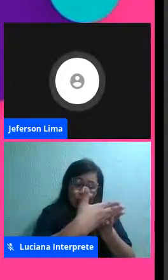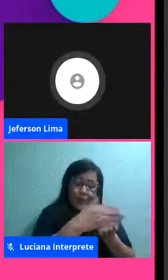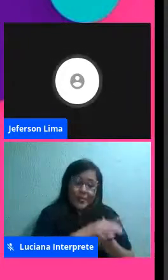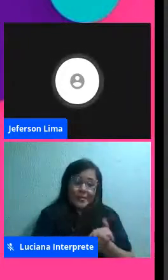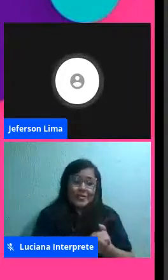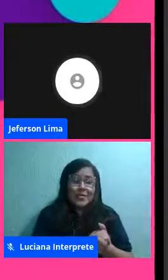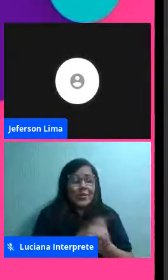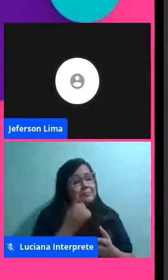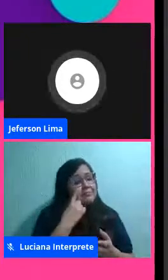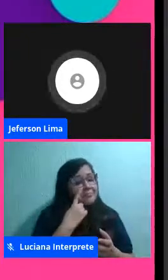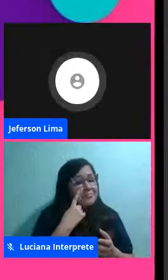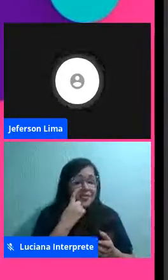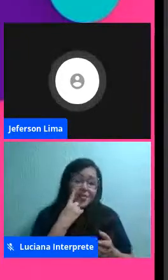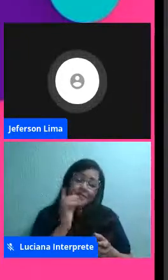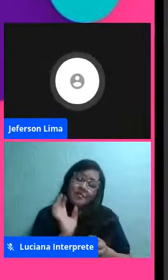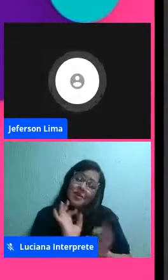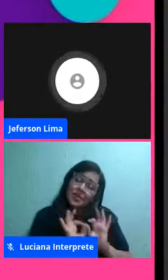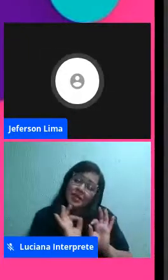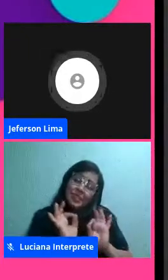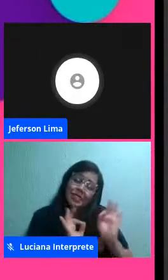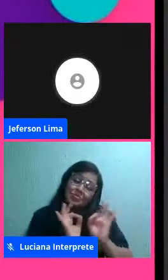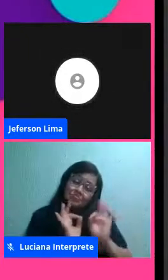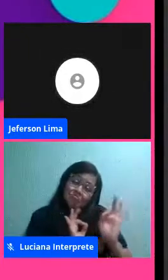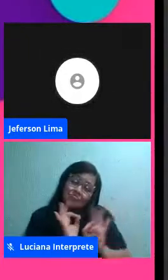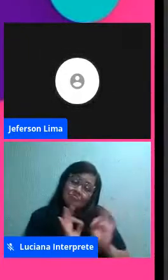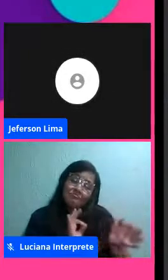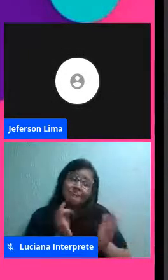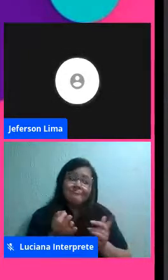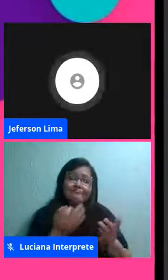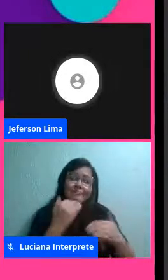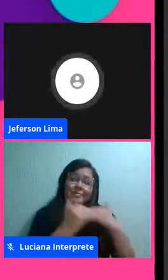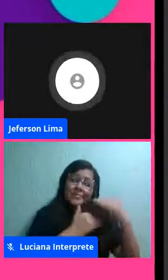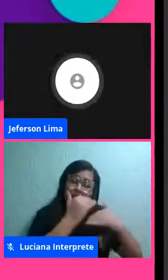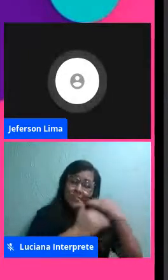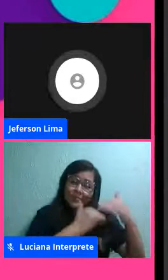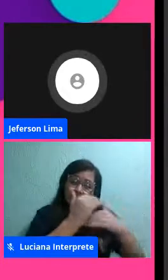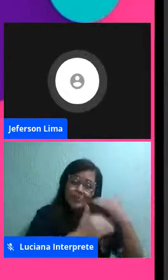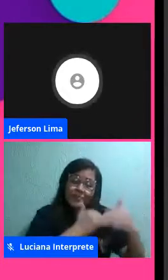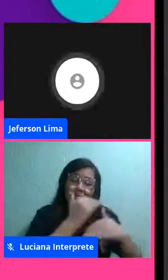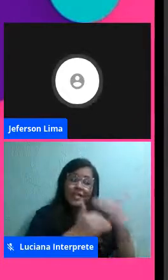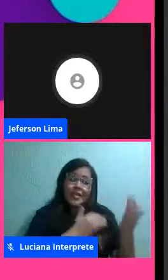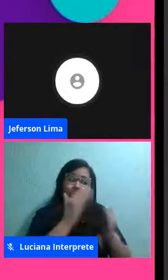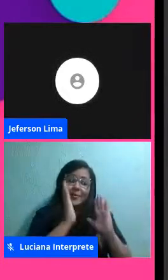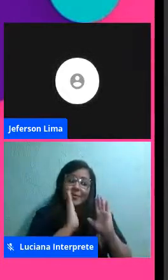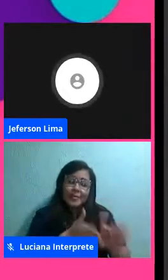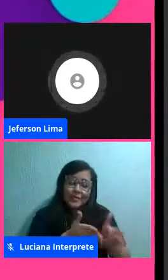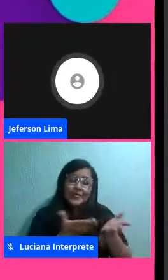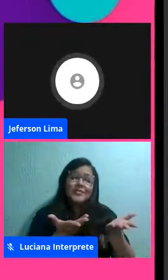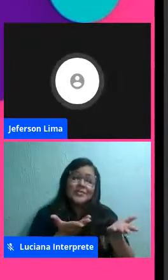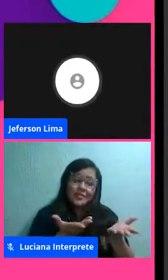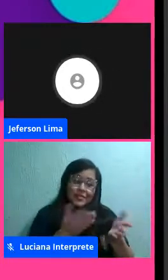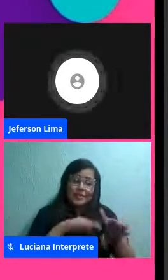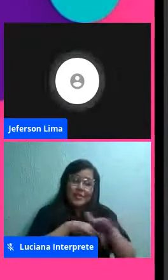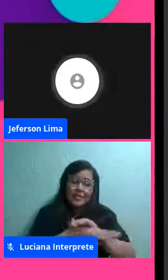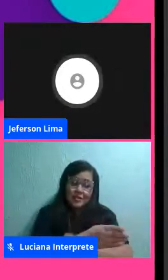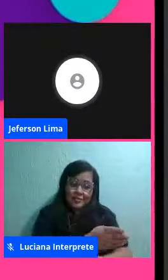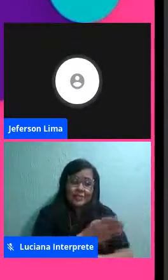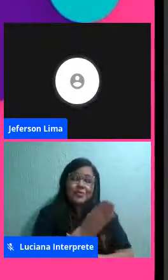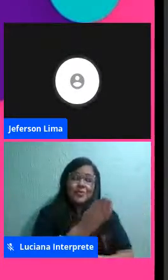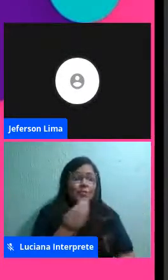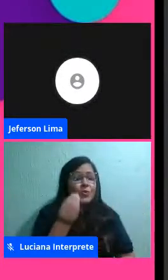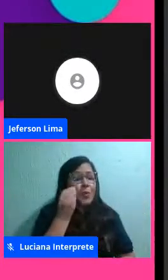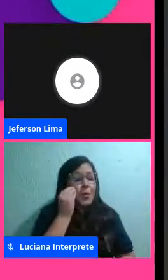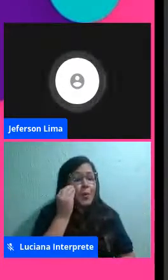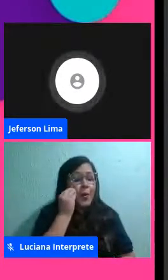raiz, né? Dar um htop aqui, né? E procurar para ver se eu tenho uma instância de Firebase